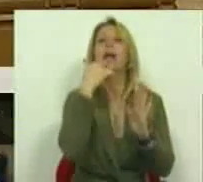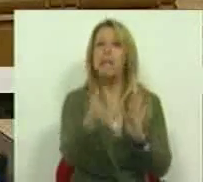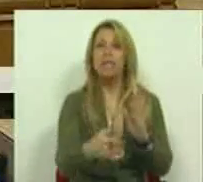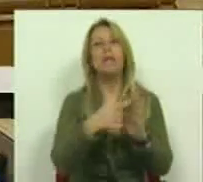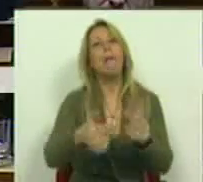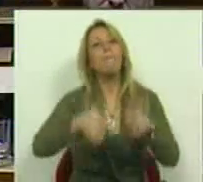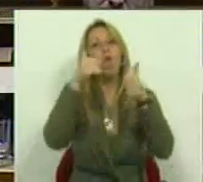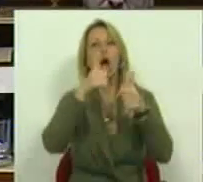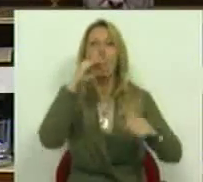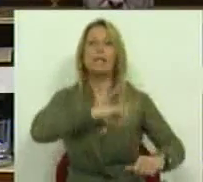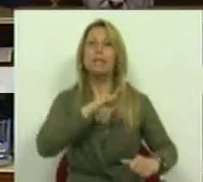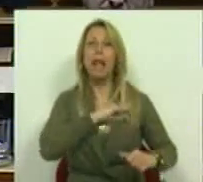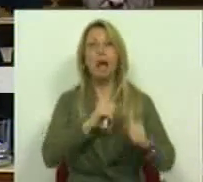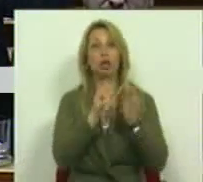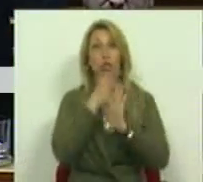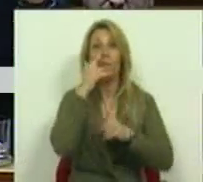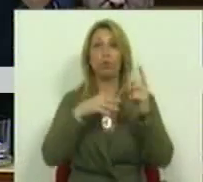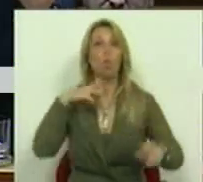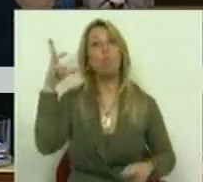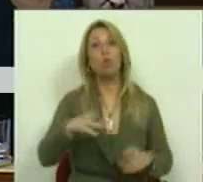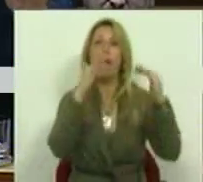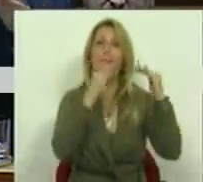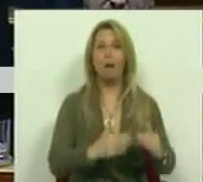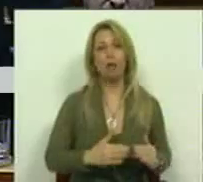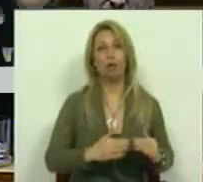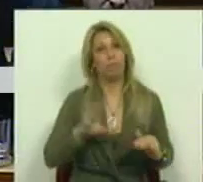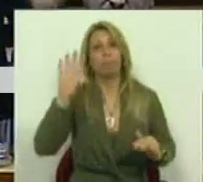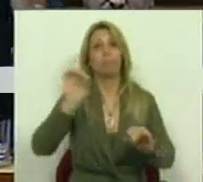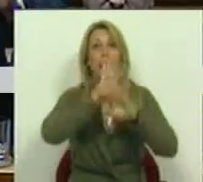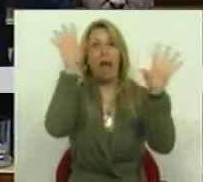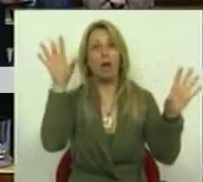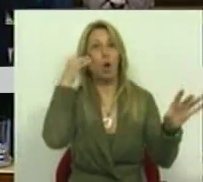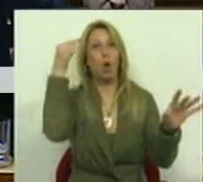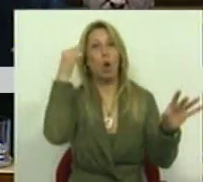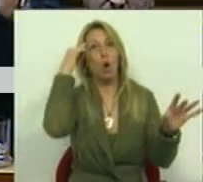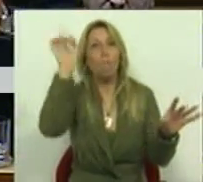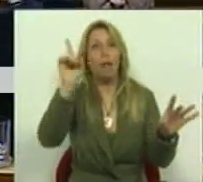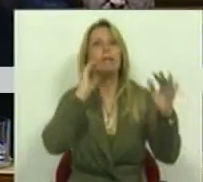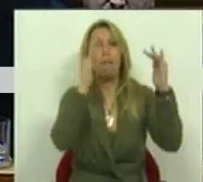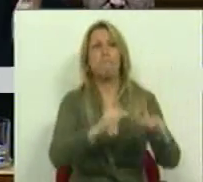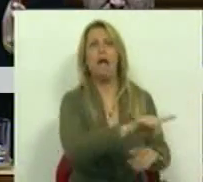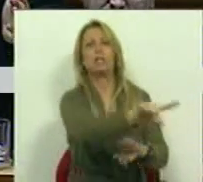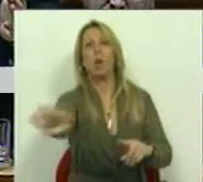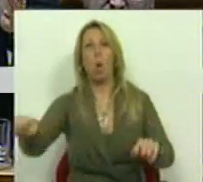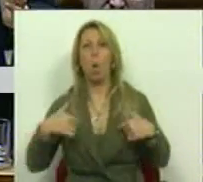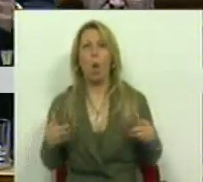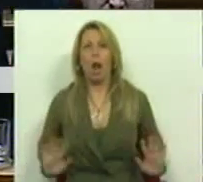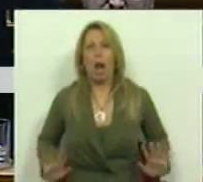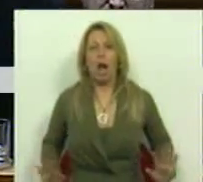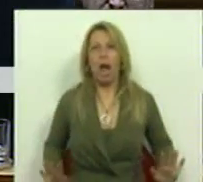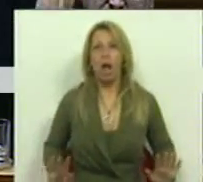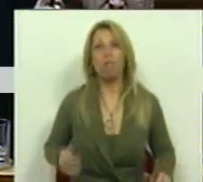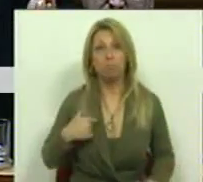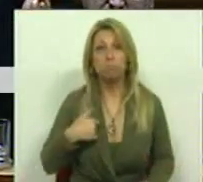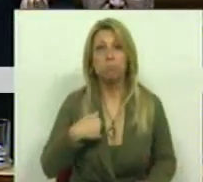portugueses. É claro que ele não estava a pensar em si próprio e não estava a antecipar que viesse a ganhar 700 mil euros por